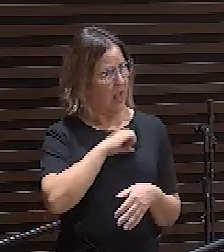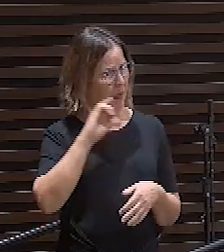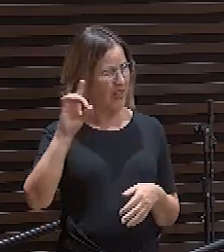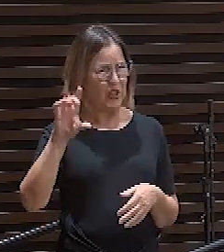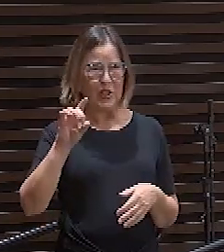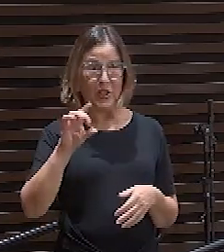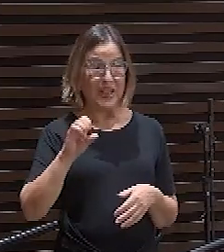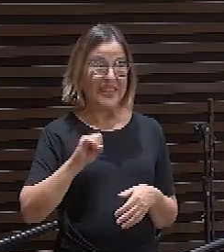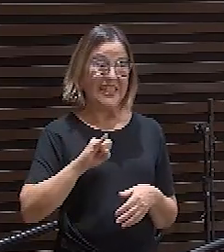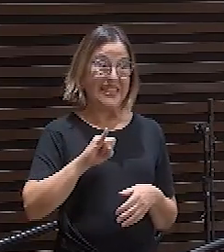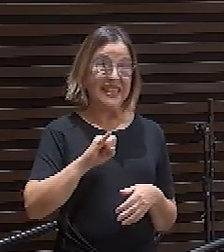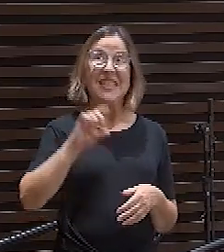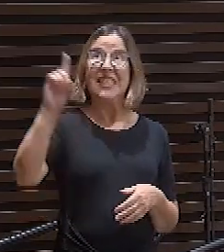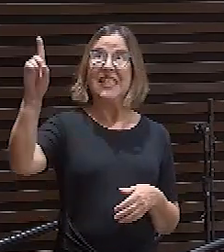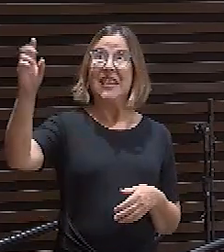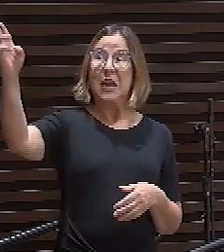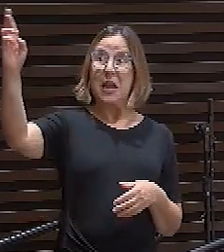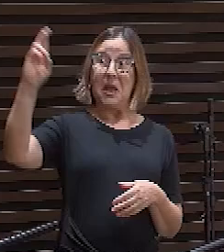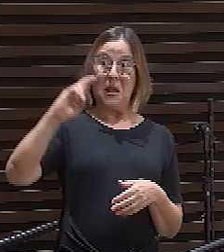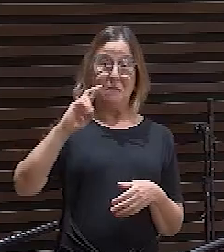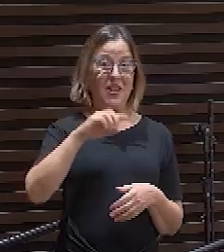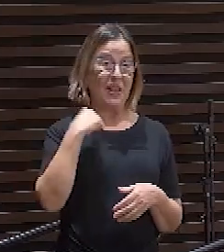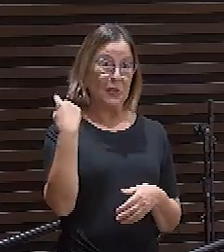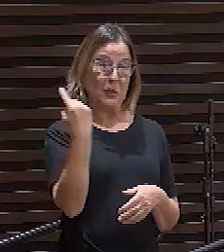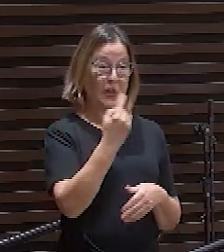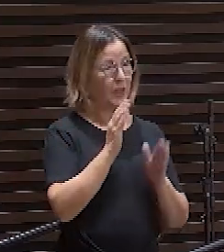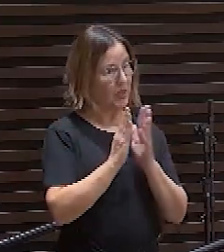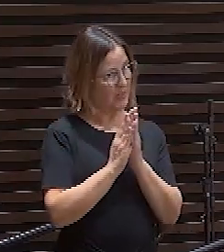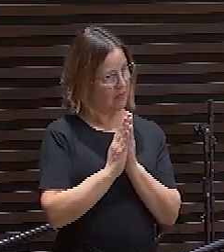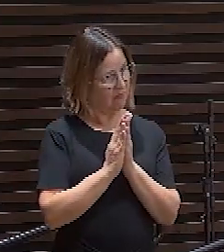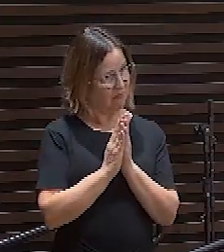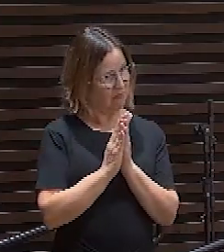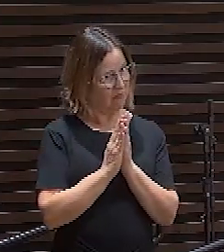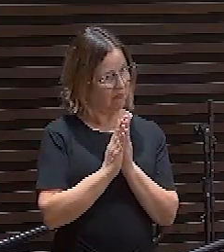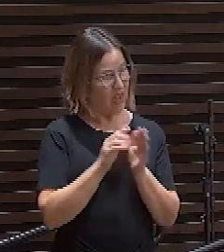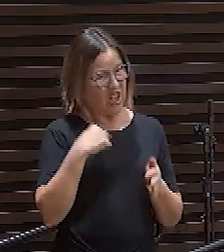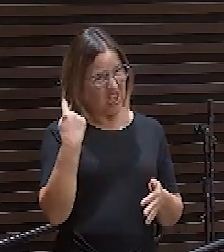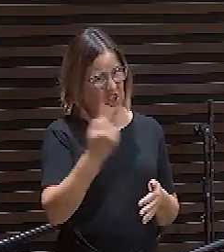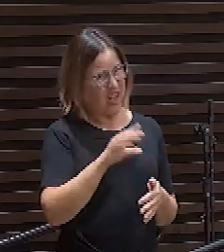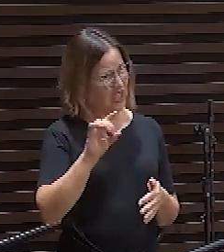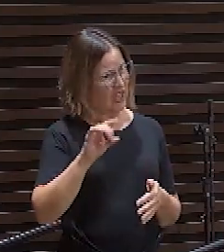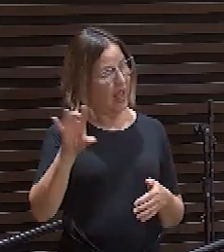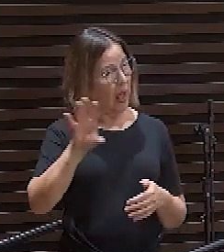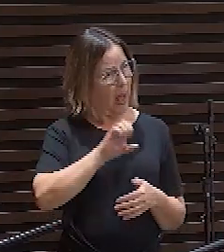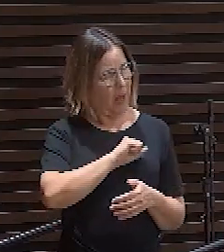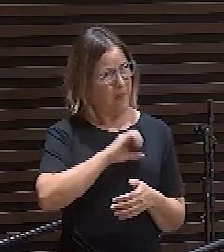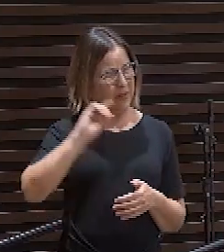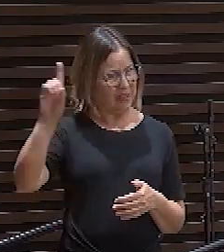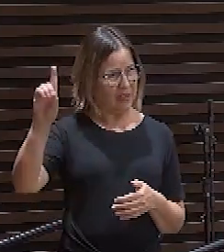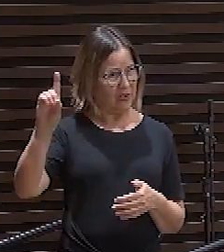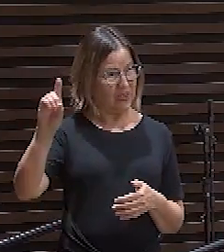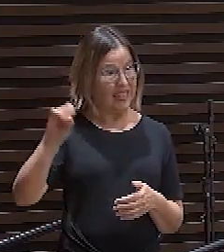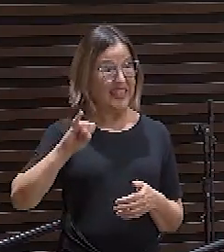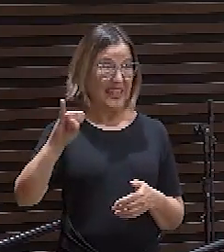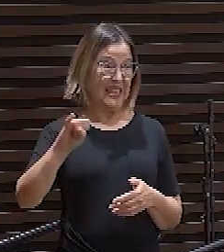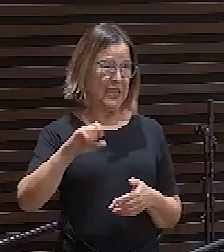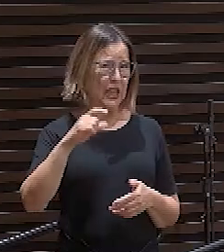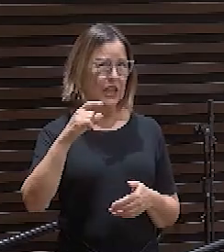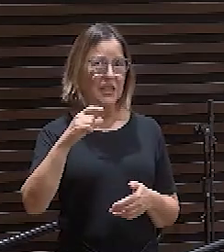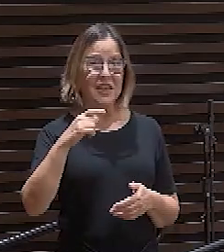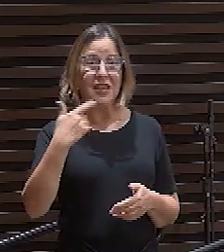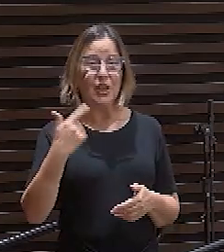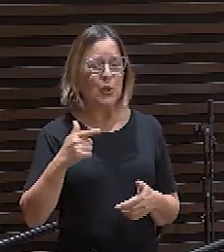orações do jeito que a gente quer? A gente só ama a Deus quando não tem nenhum problema dentro da nossa casa,